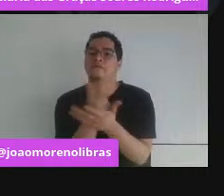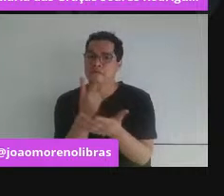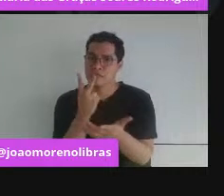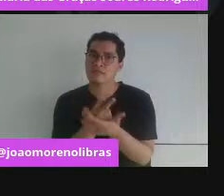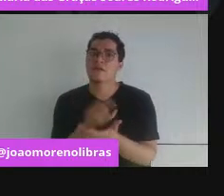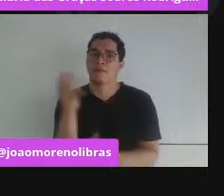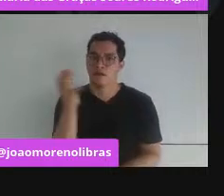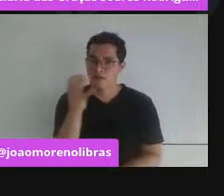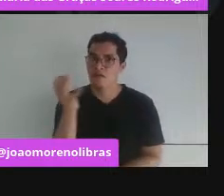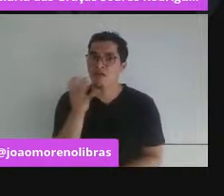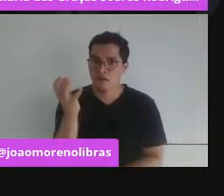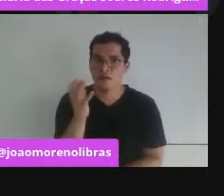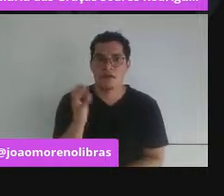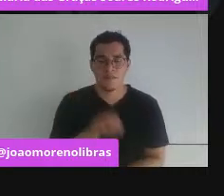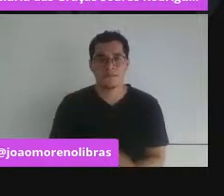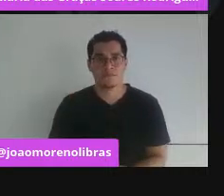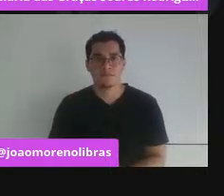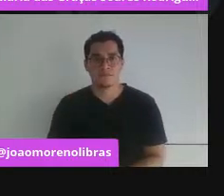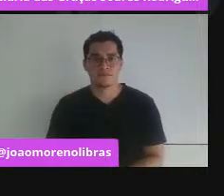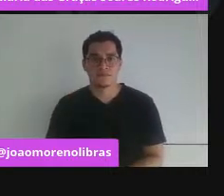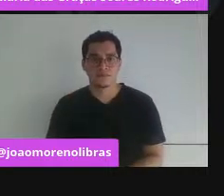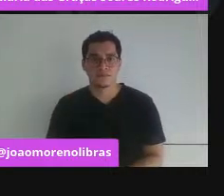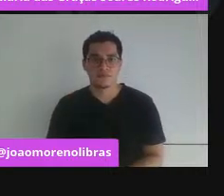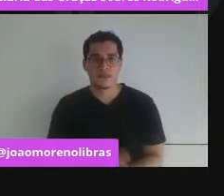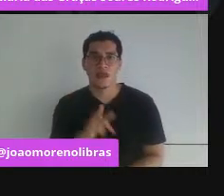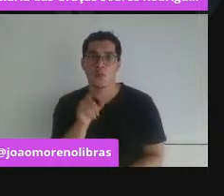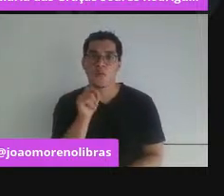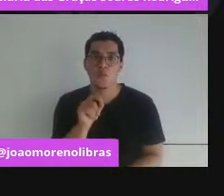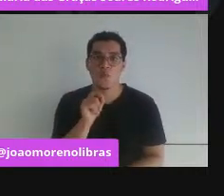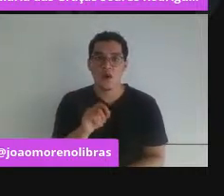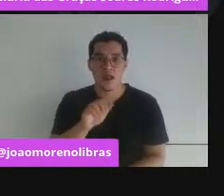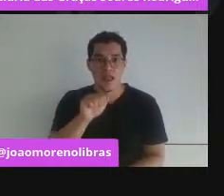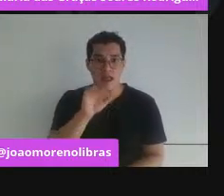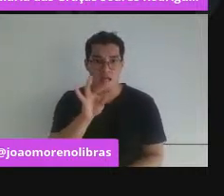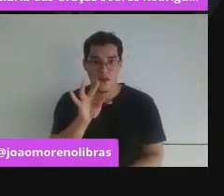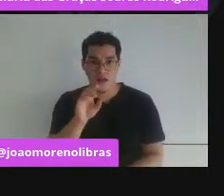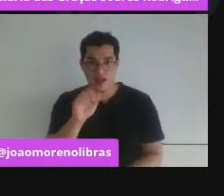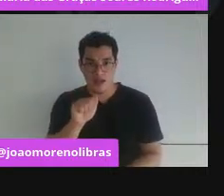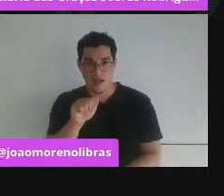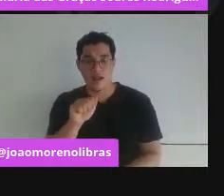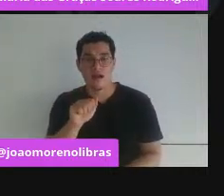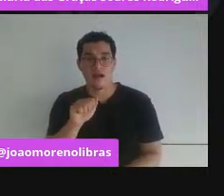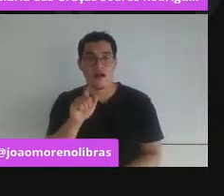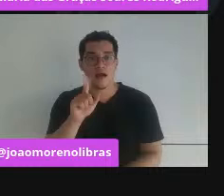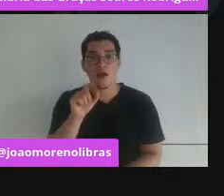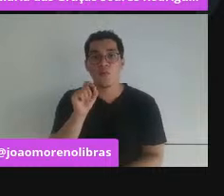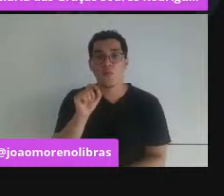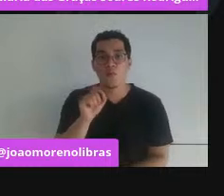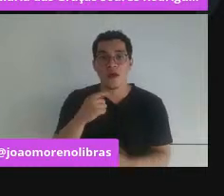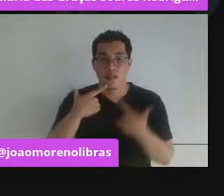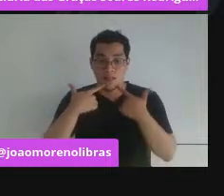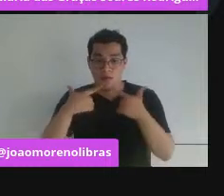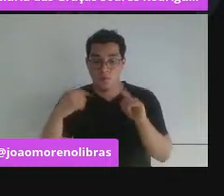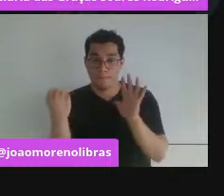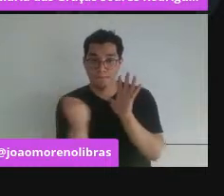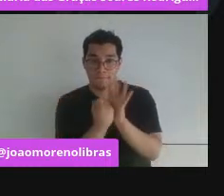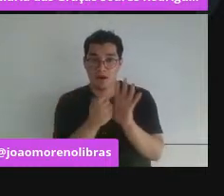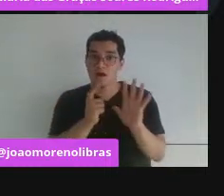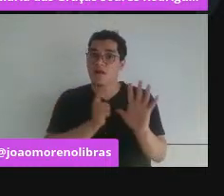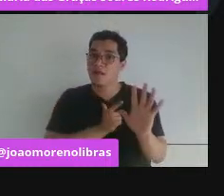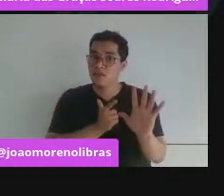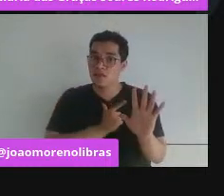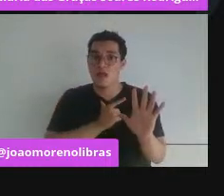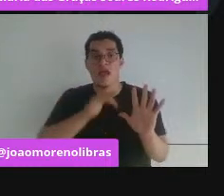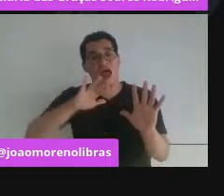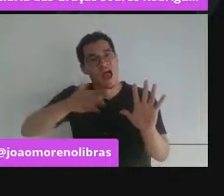A heterodesencadeada e a autodesencadeada. O primeiro tipo, os mal-entendidos, sem marca linguística, verbal, proverbal ou